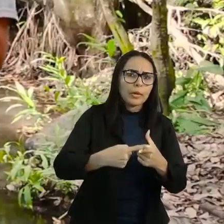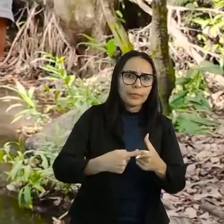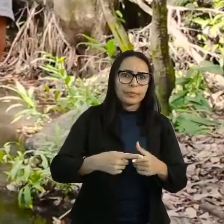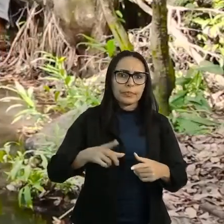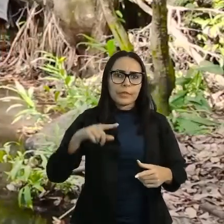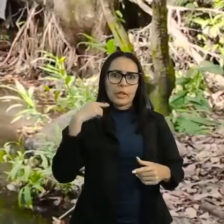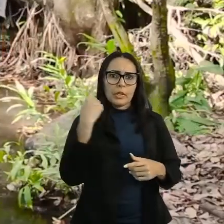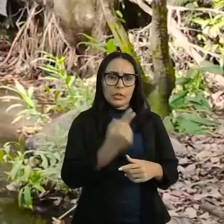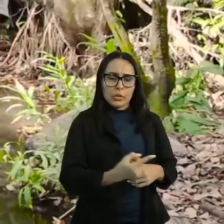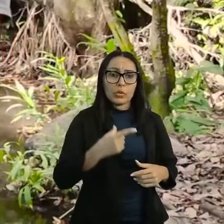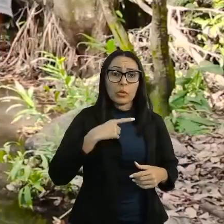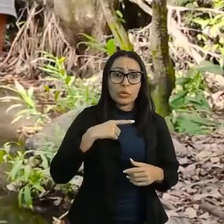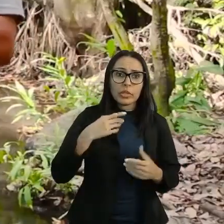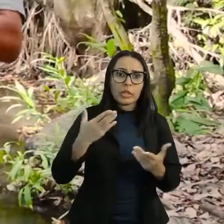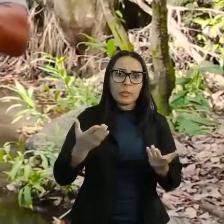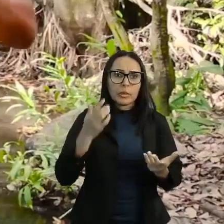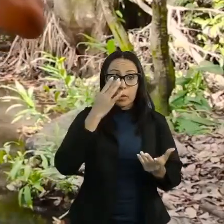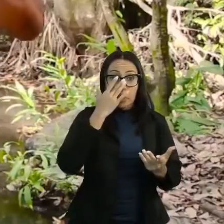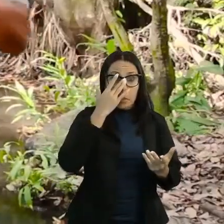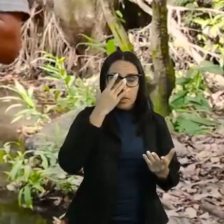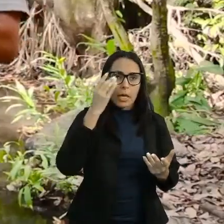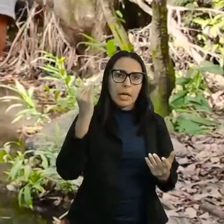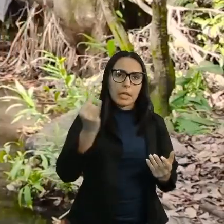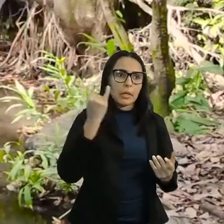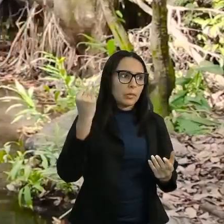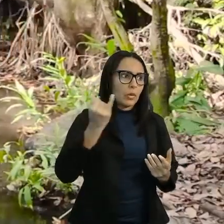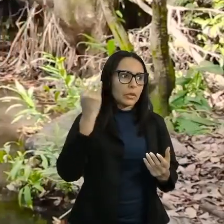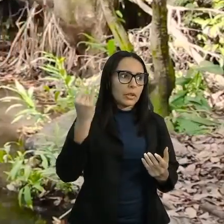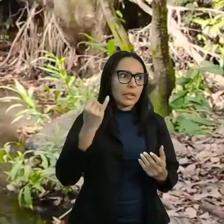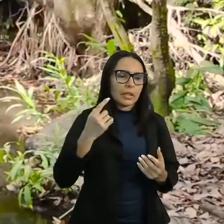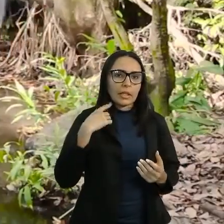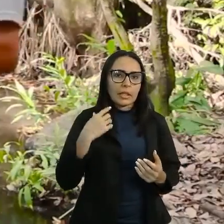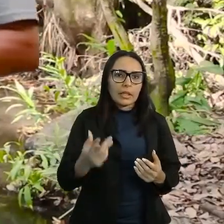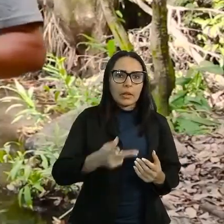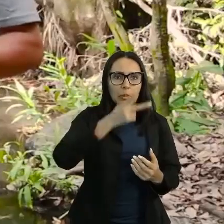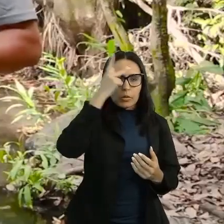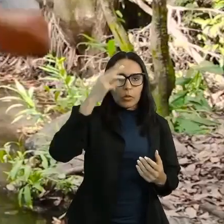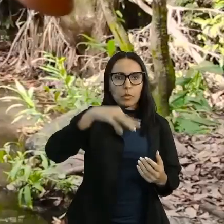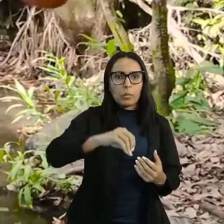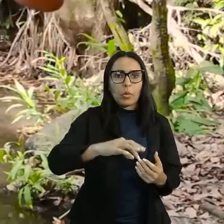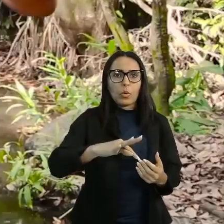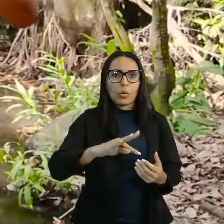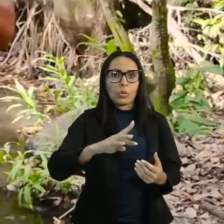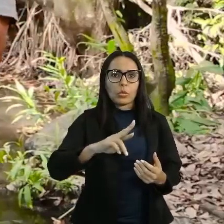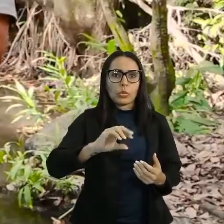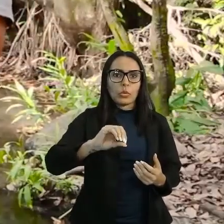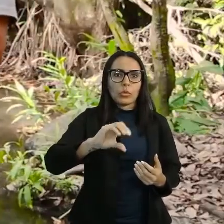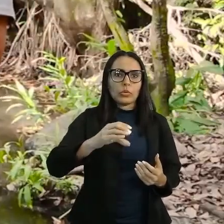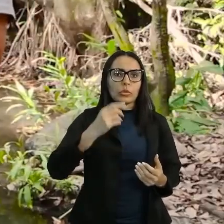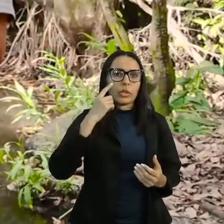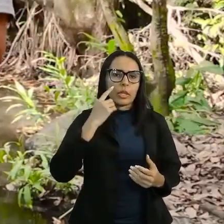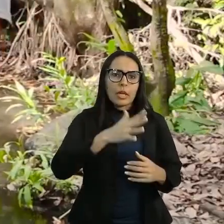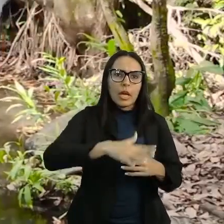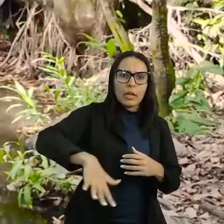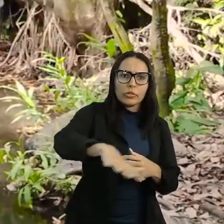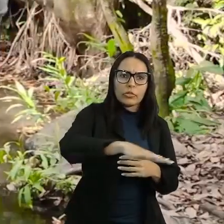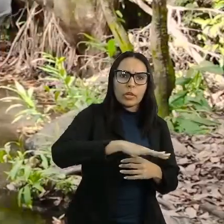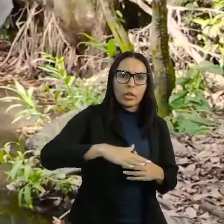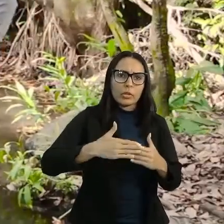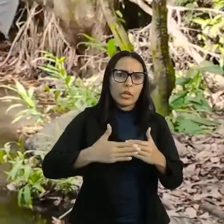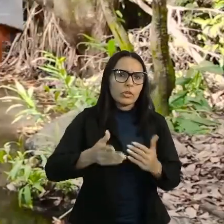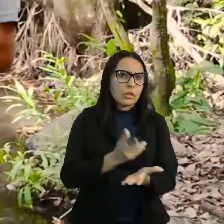a maior proposta de trabalho você acaba encontrando fora, né? Em centros urbanos. Então essa é é uma questão, você se